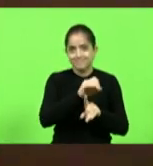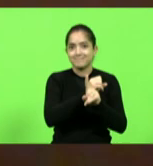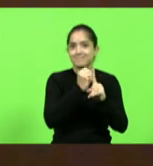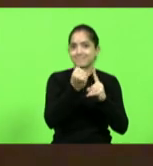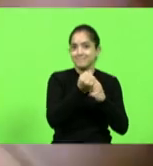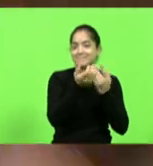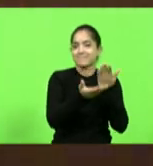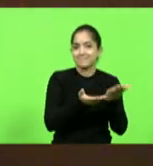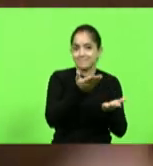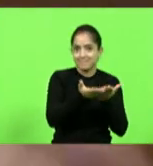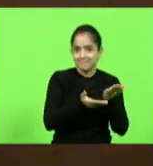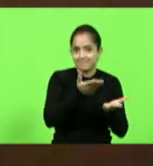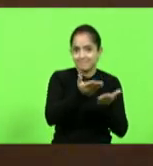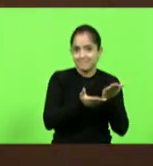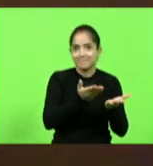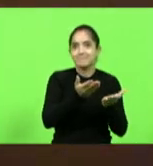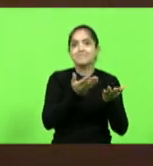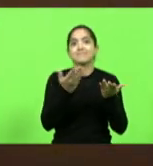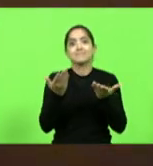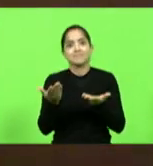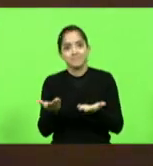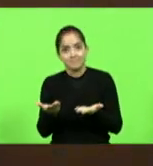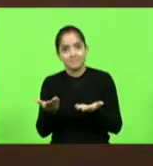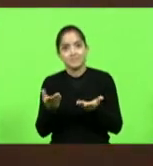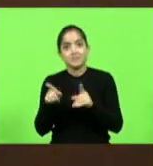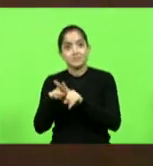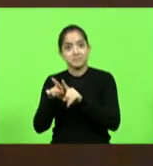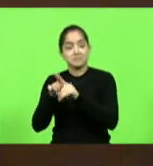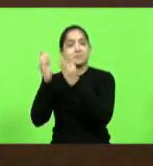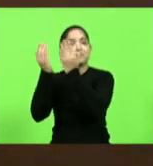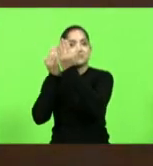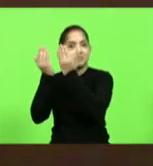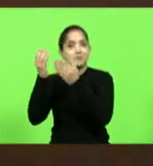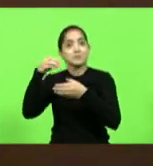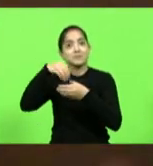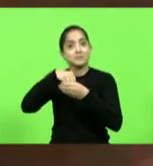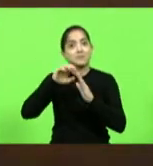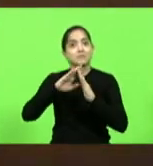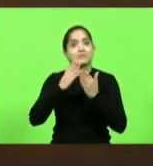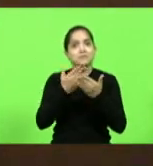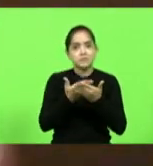e com assistente social e com a psicóloga